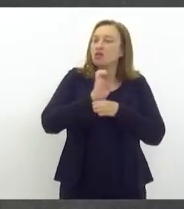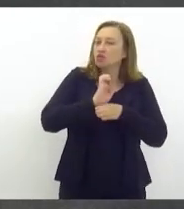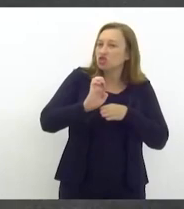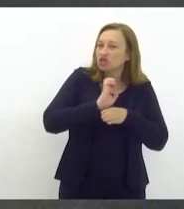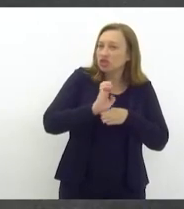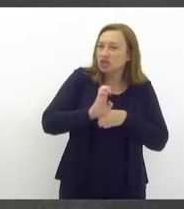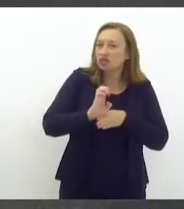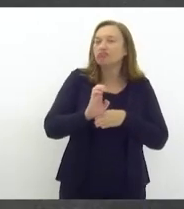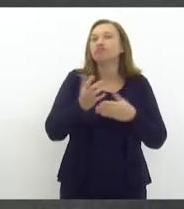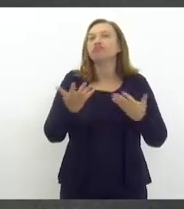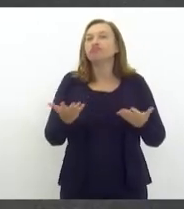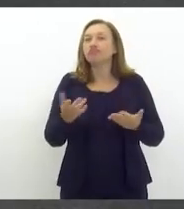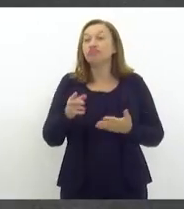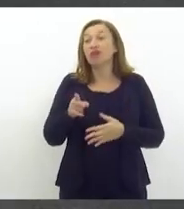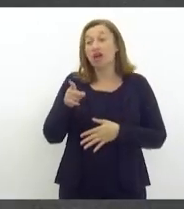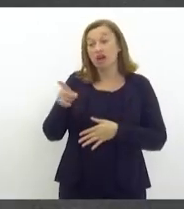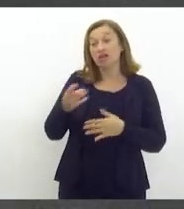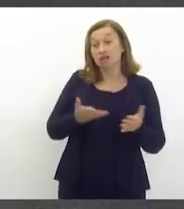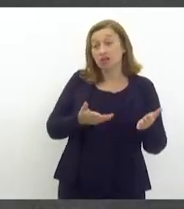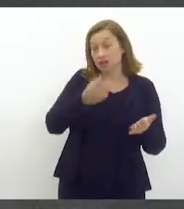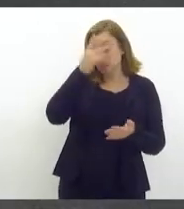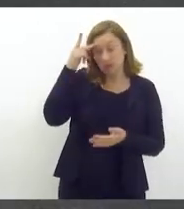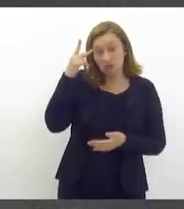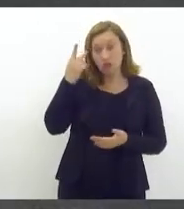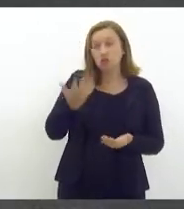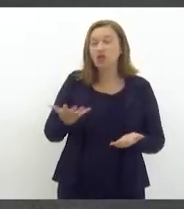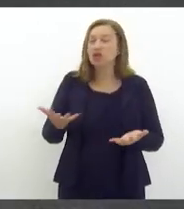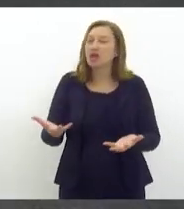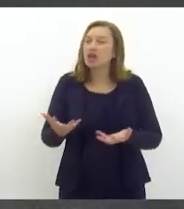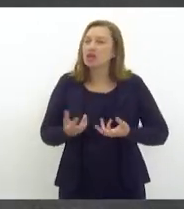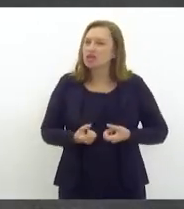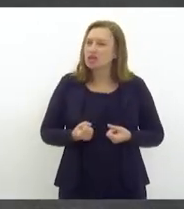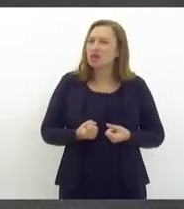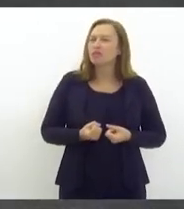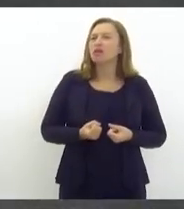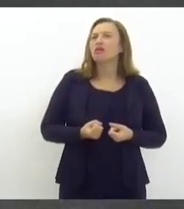e, inclusive, essas pessoas que recebem,